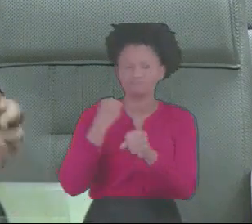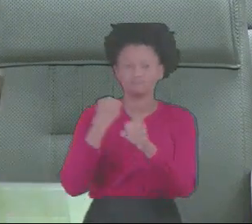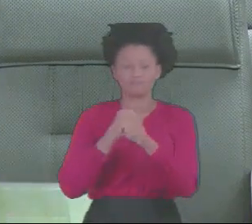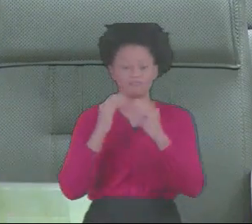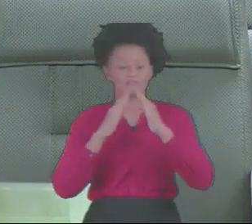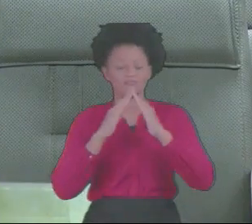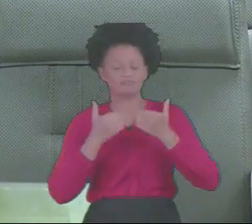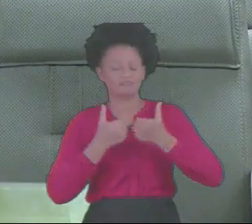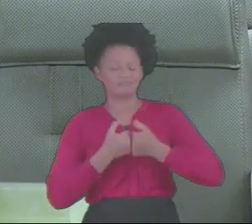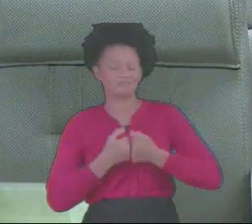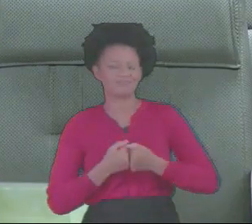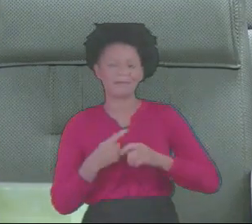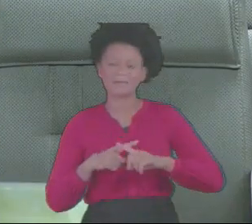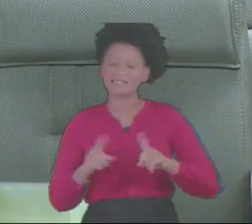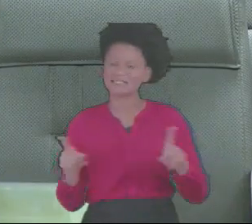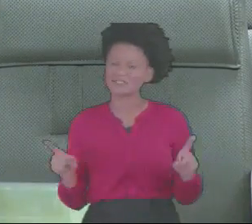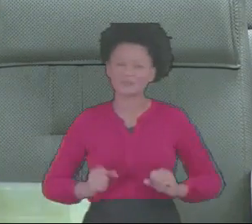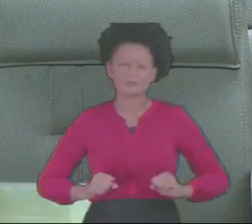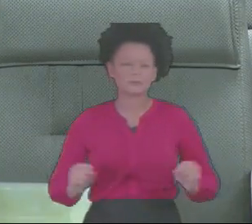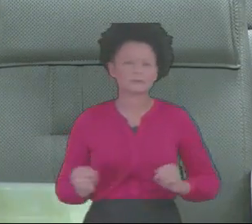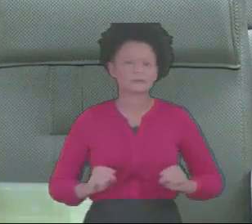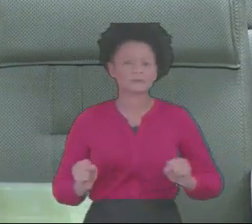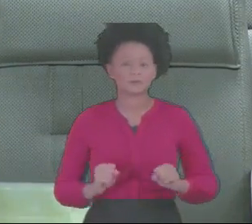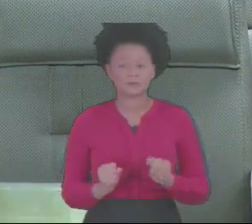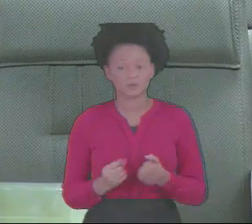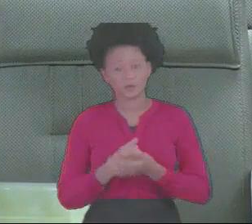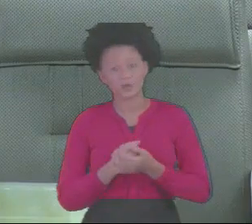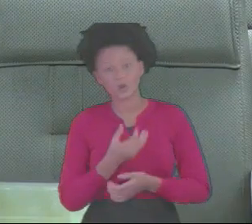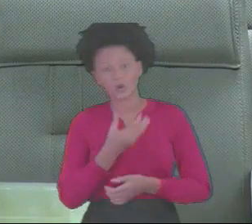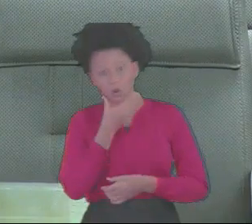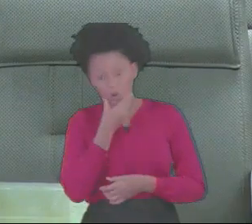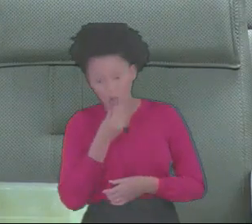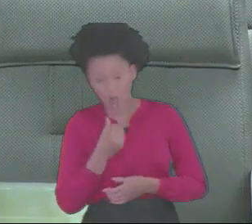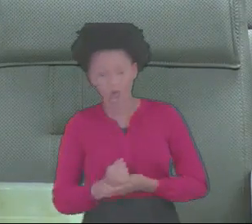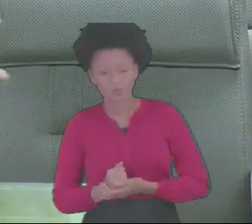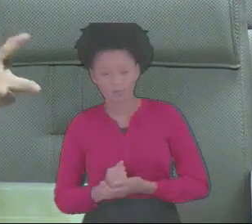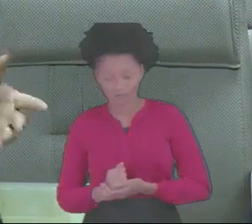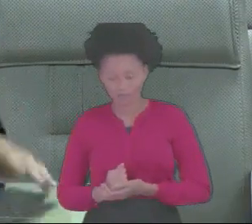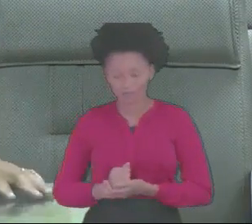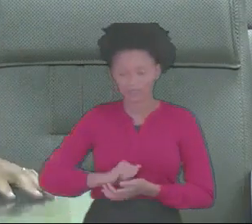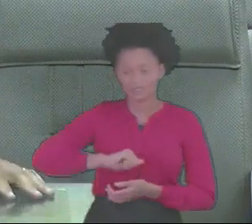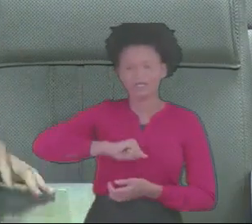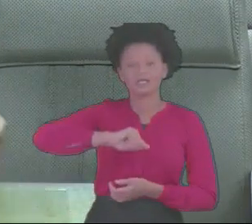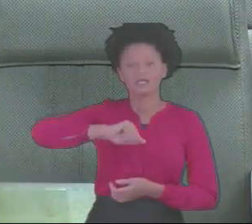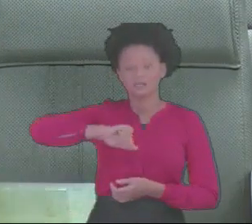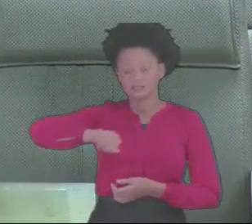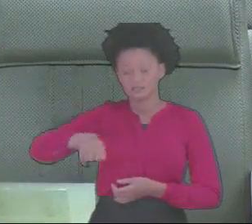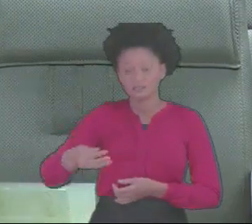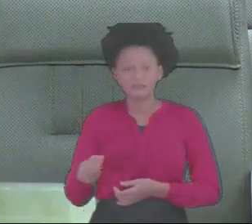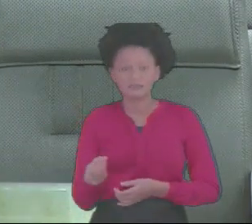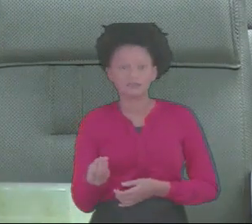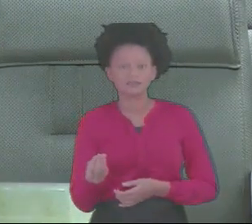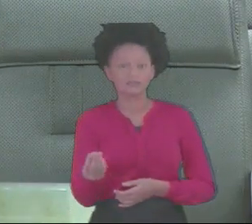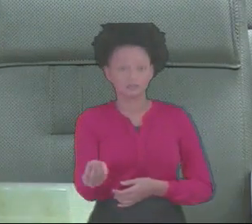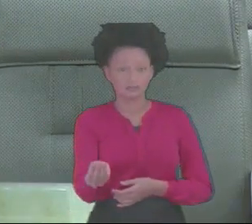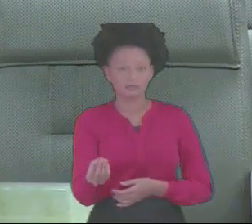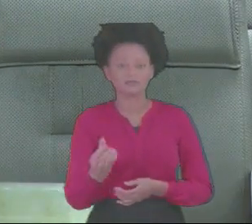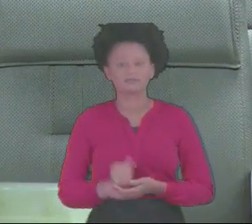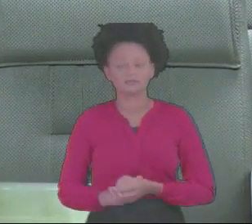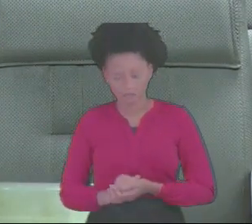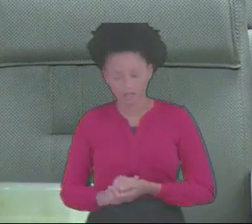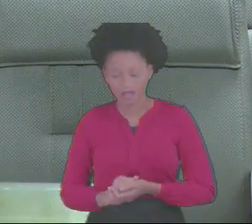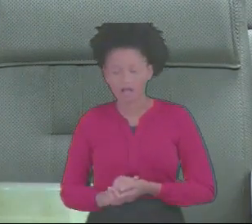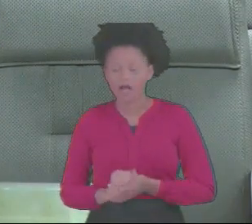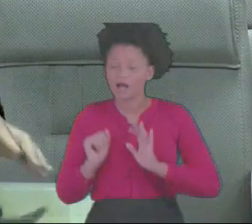Ah mas é um homem sanguinário e Nathan até para ajudar alguém fala que Deus ia